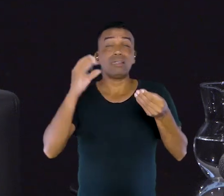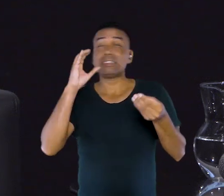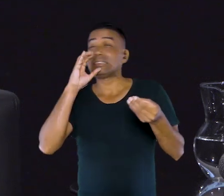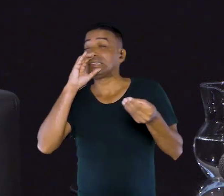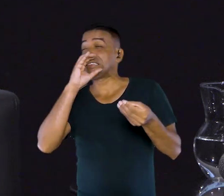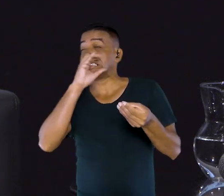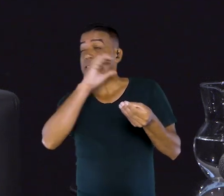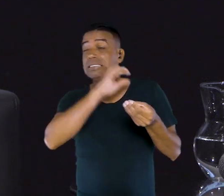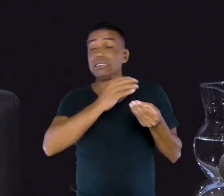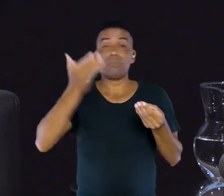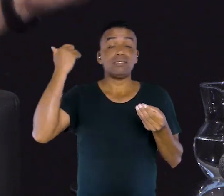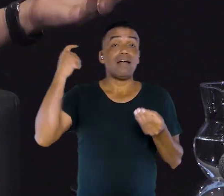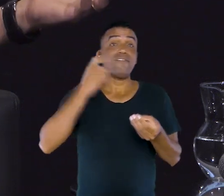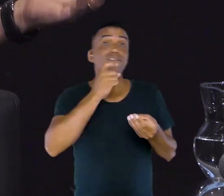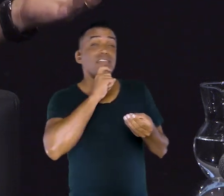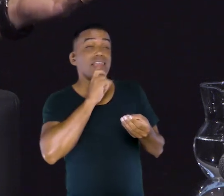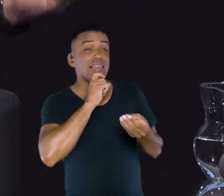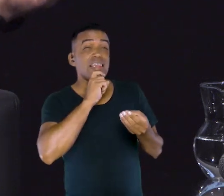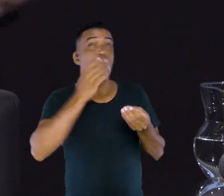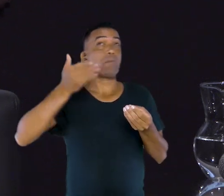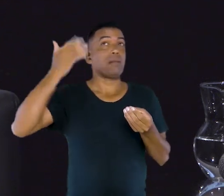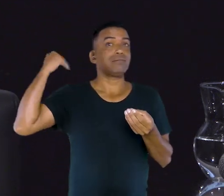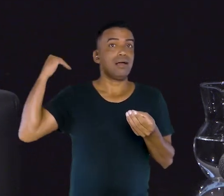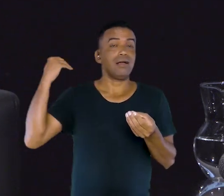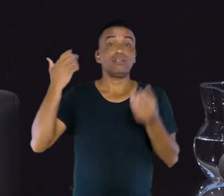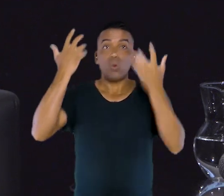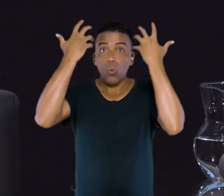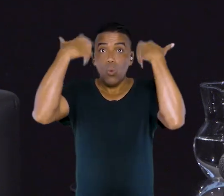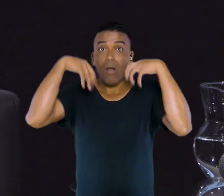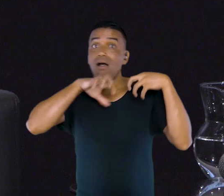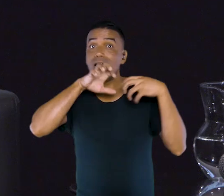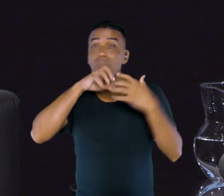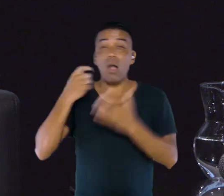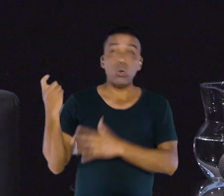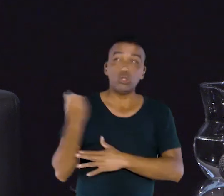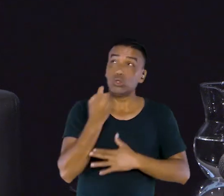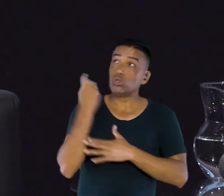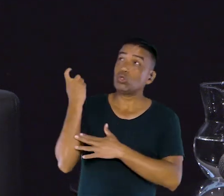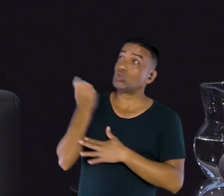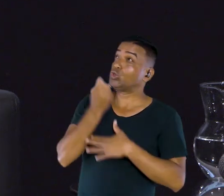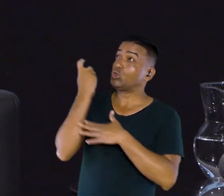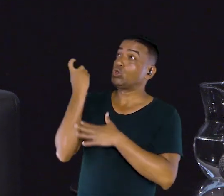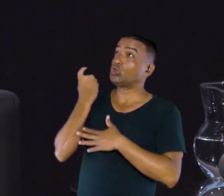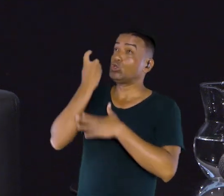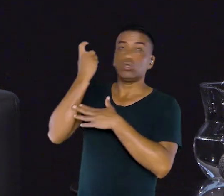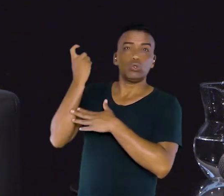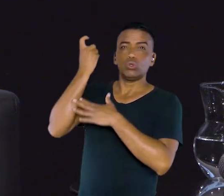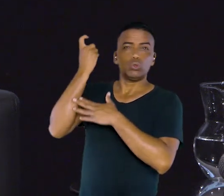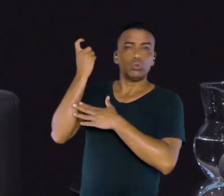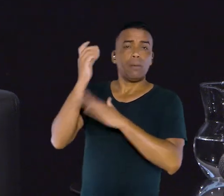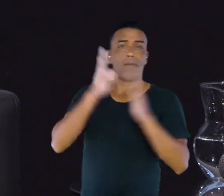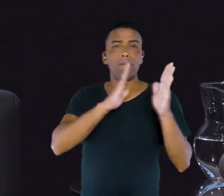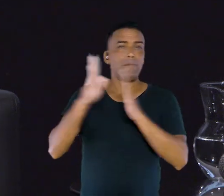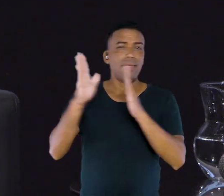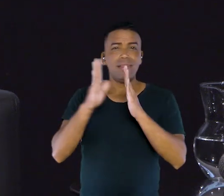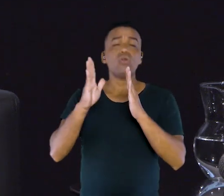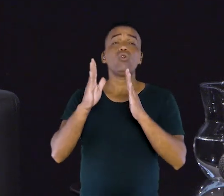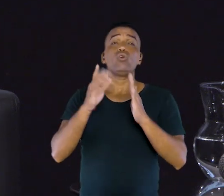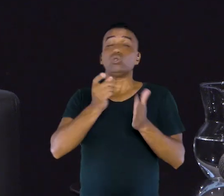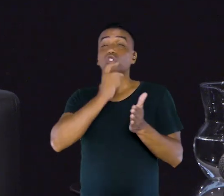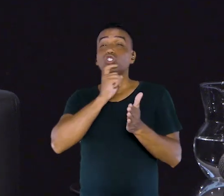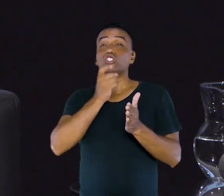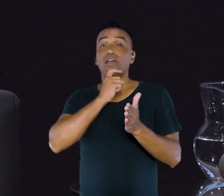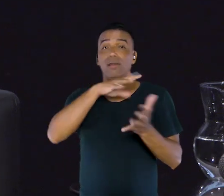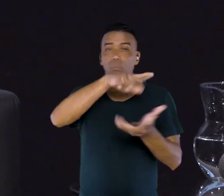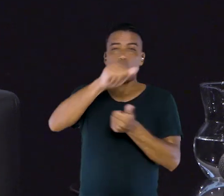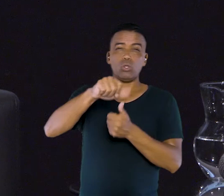mais quente no passado, já foi mais fria no passado, e os animais eram muito grandes, né? Até na idade do gelo, digamos